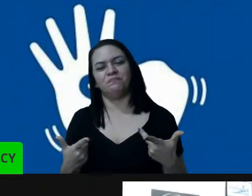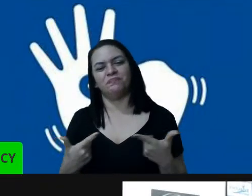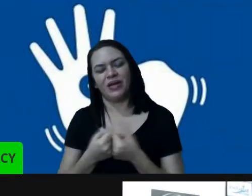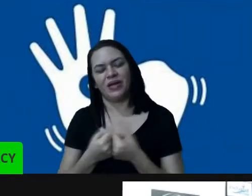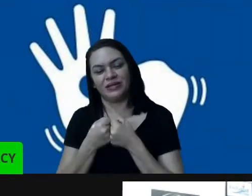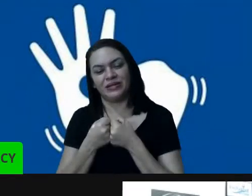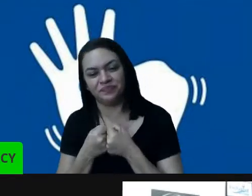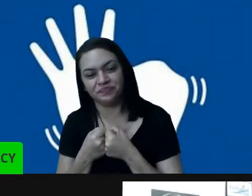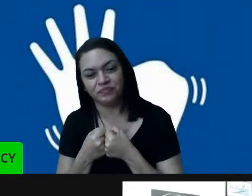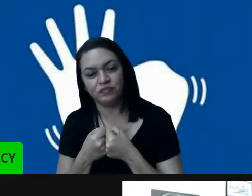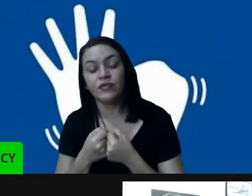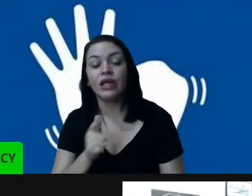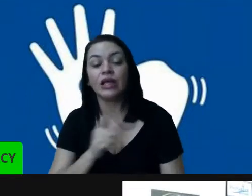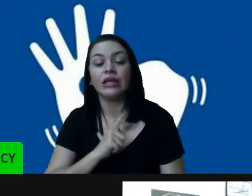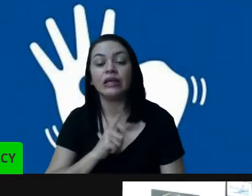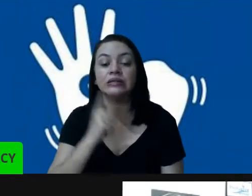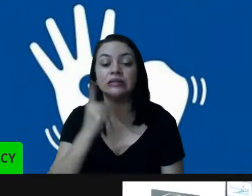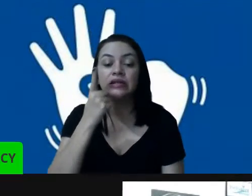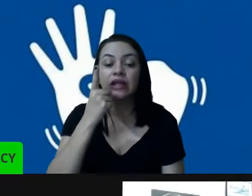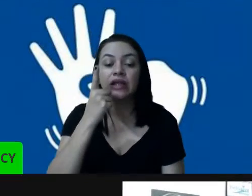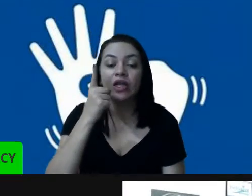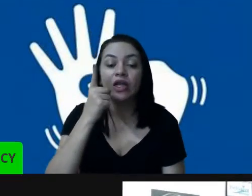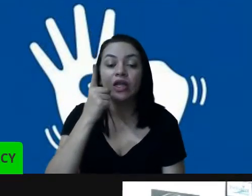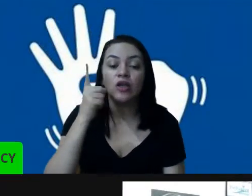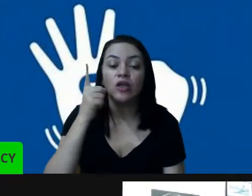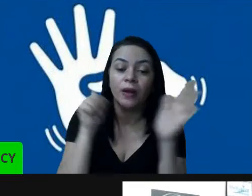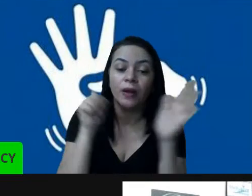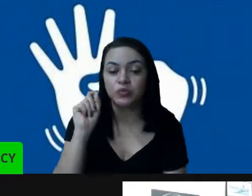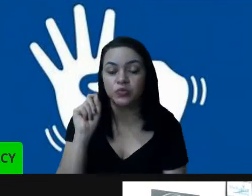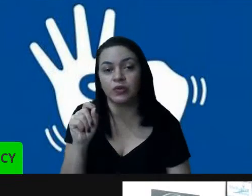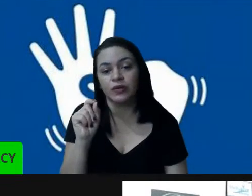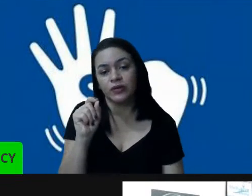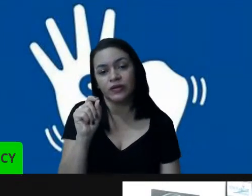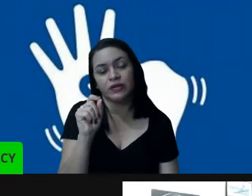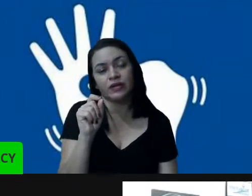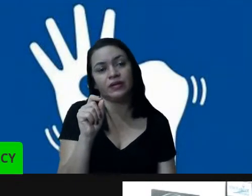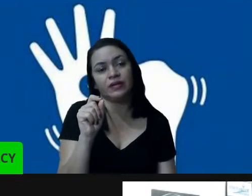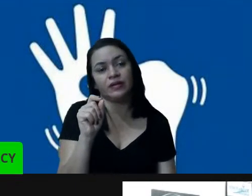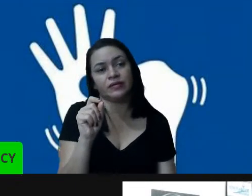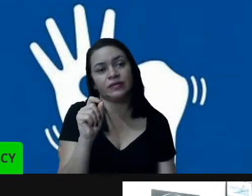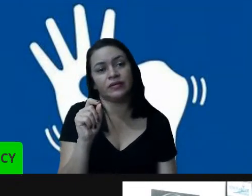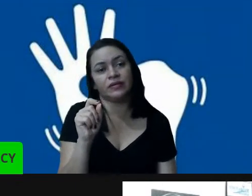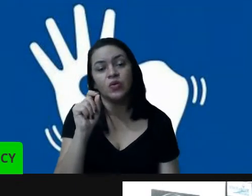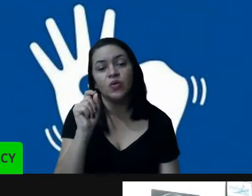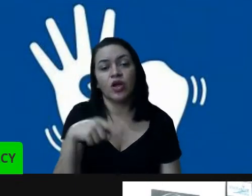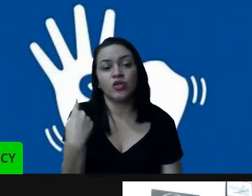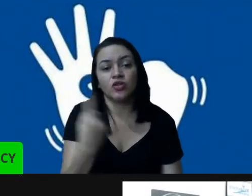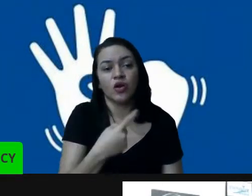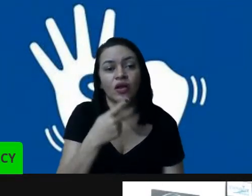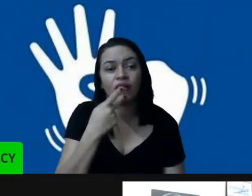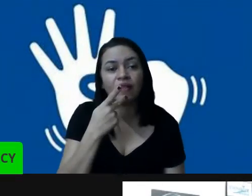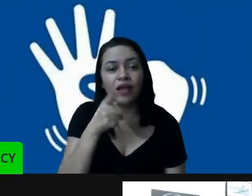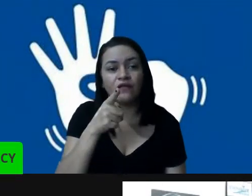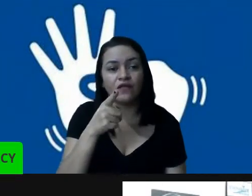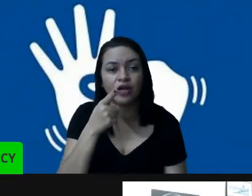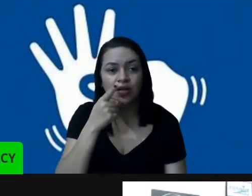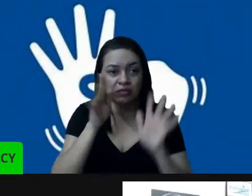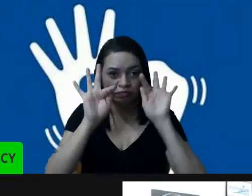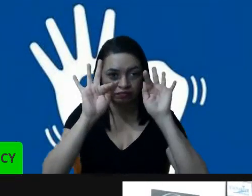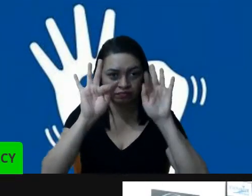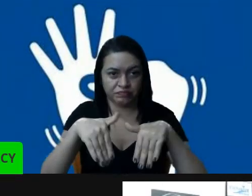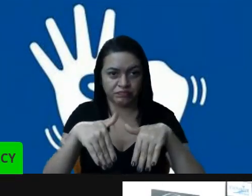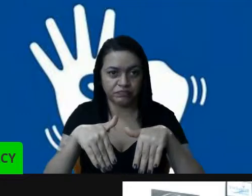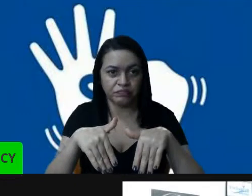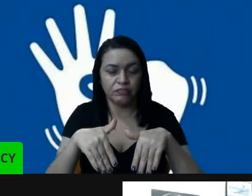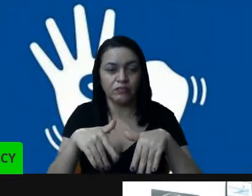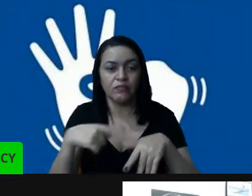Tem uma pergunta aqui, na verdade, a gente já ficar, deixa pra gente encerrar, né? A gente vai aqui